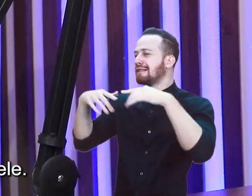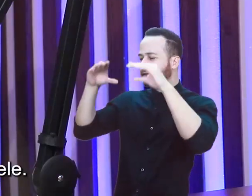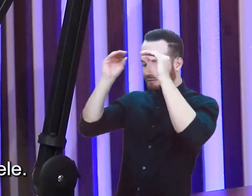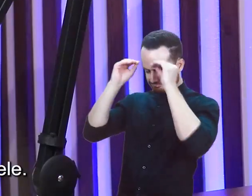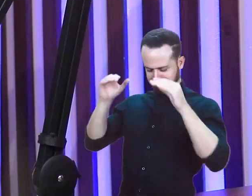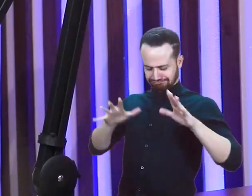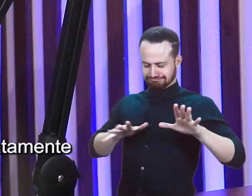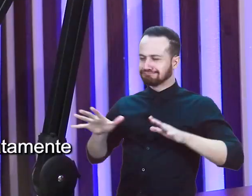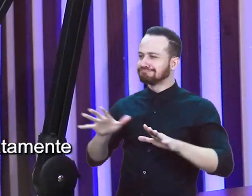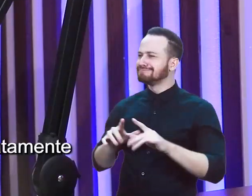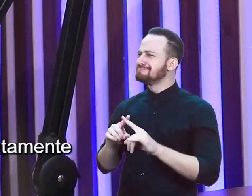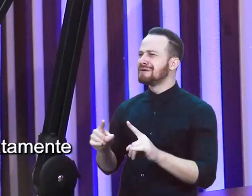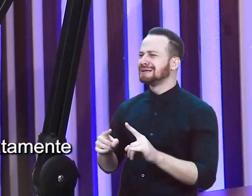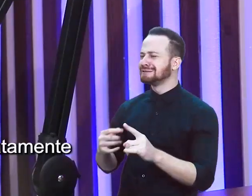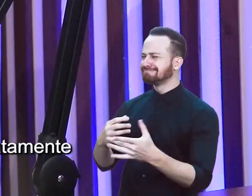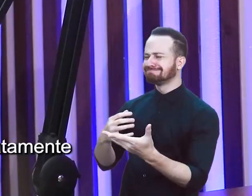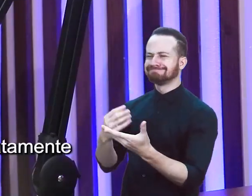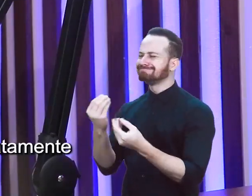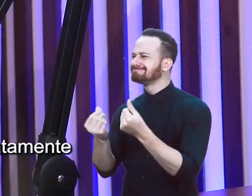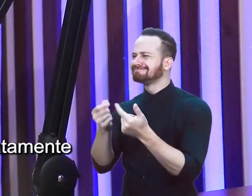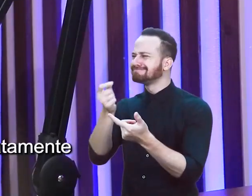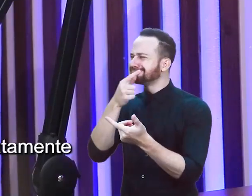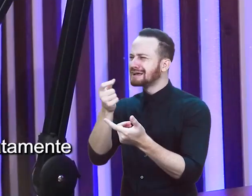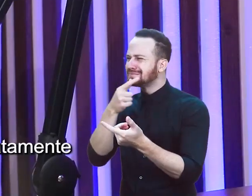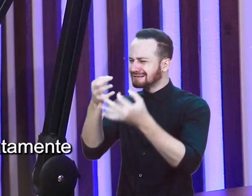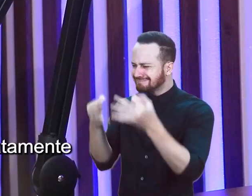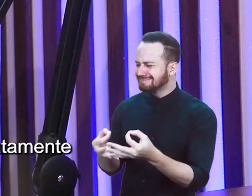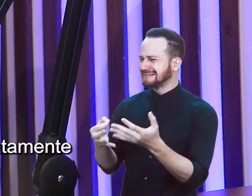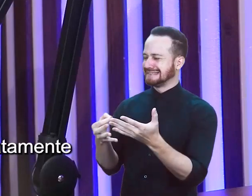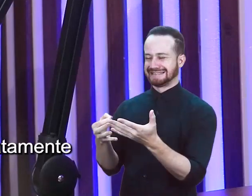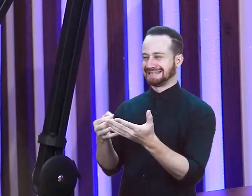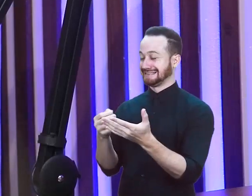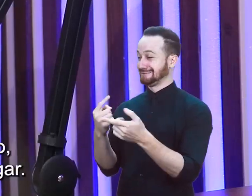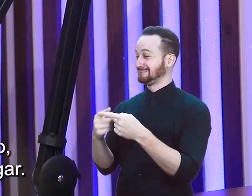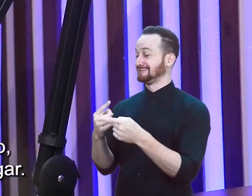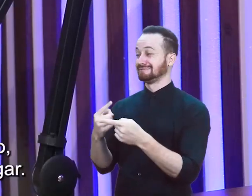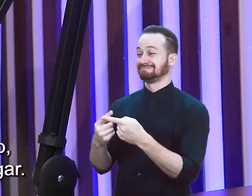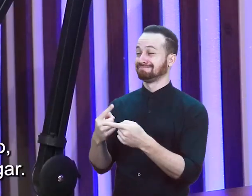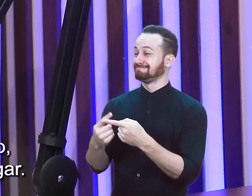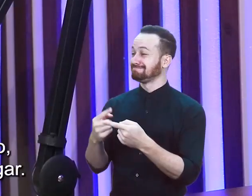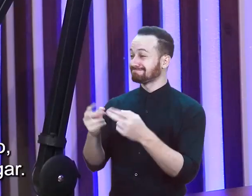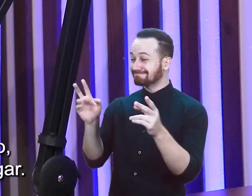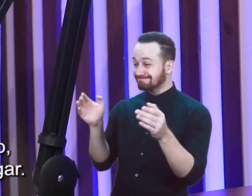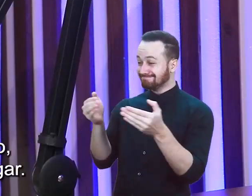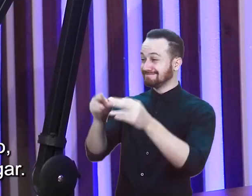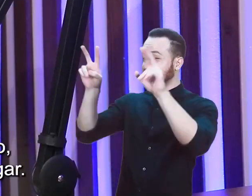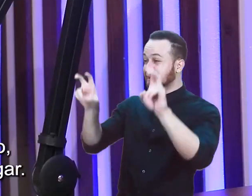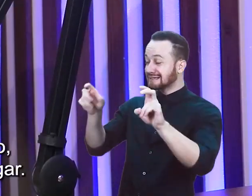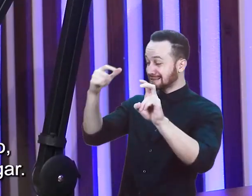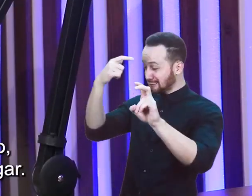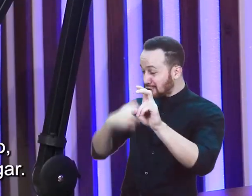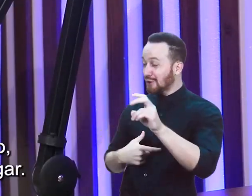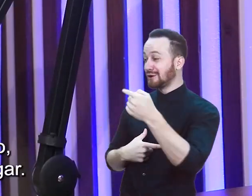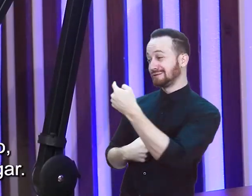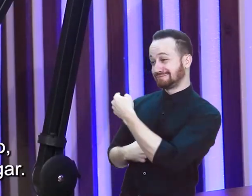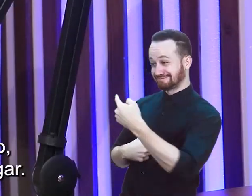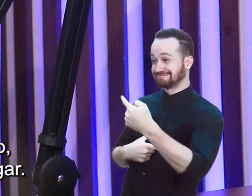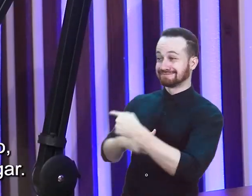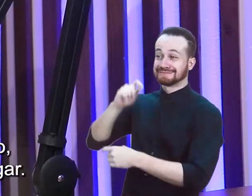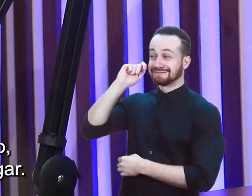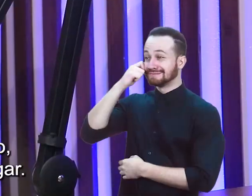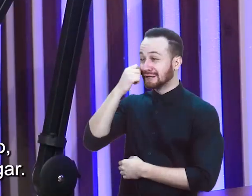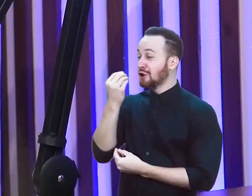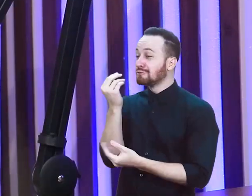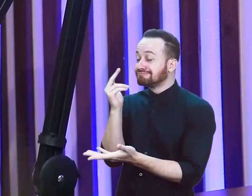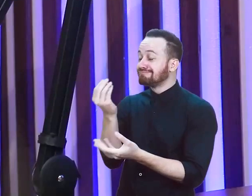corporal dele. Mas nunca gostava das piadas exatamente porque eram piadas que colocava ele em primeiro lugar,